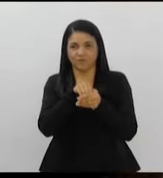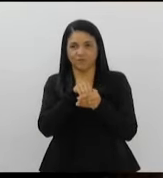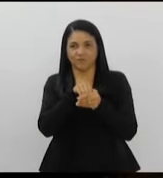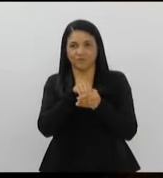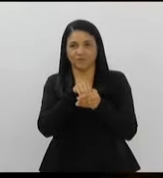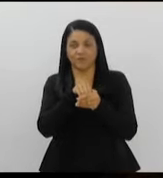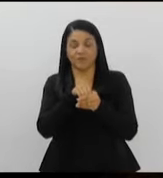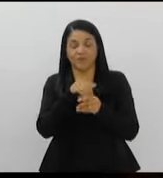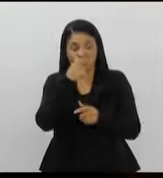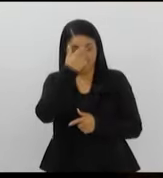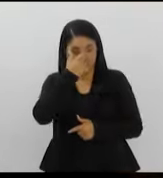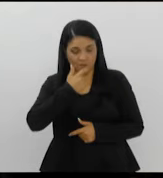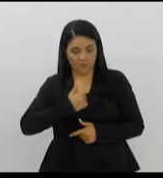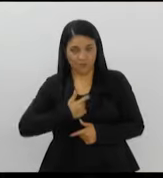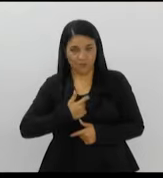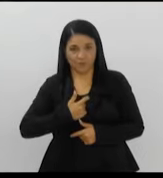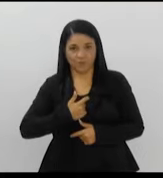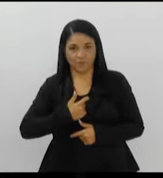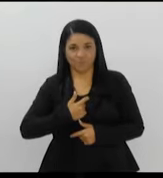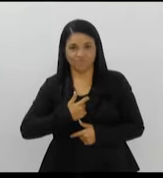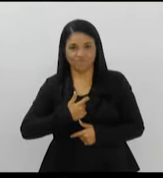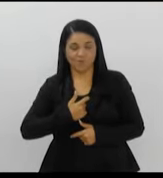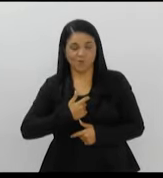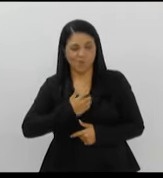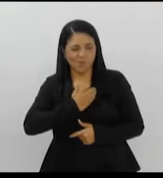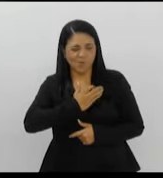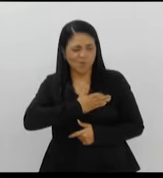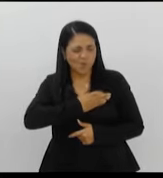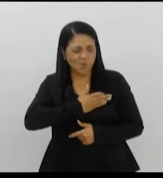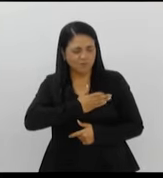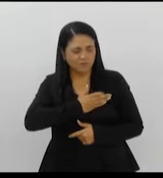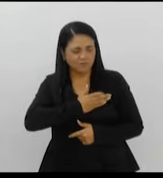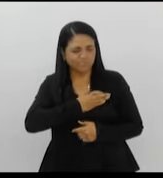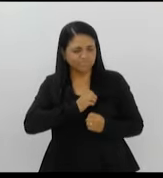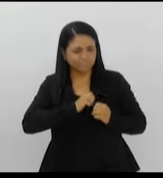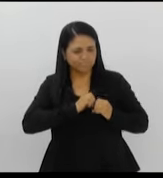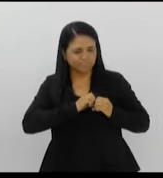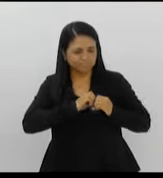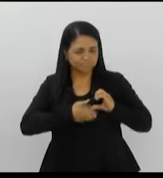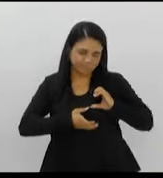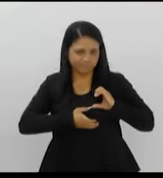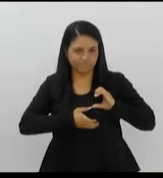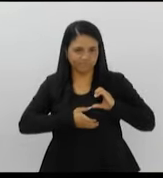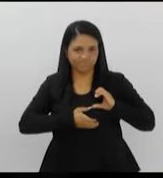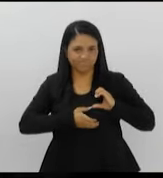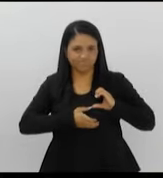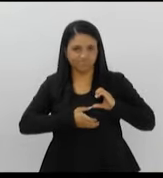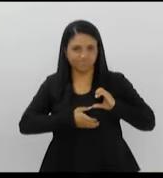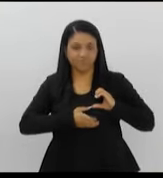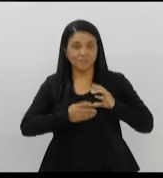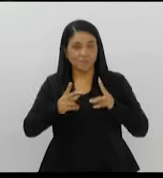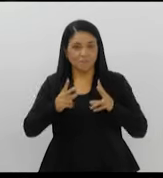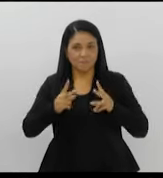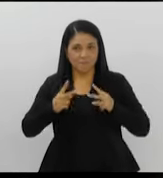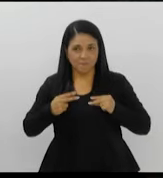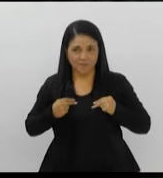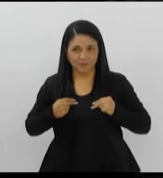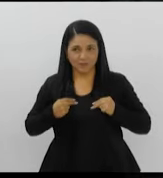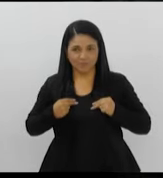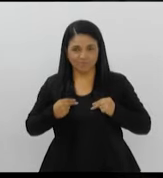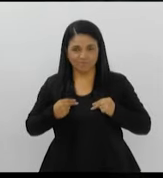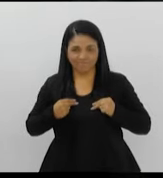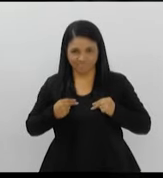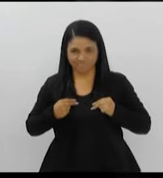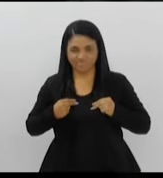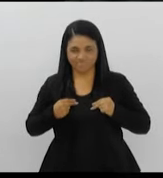Eu estou aqui com o coração partido, de mérito e de forma. A